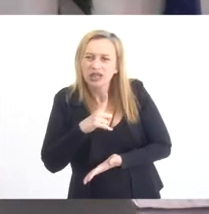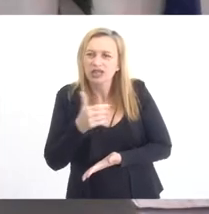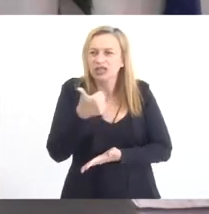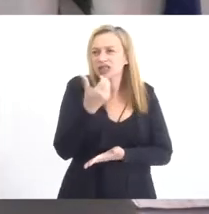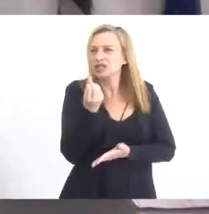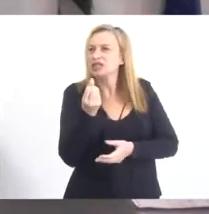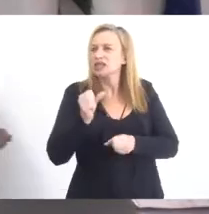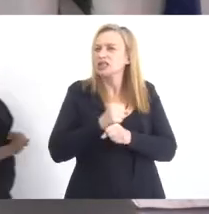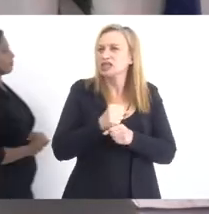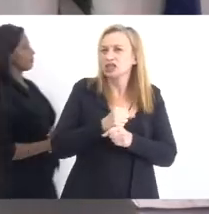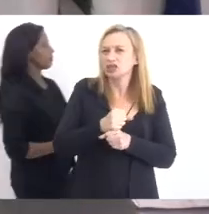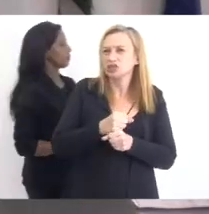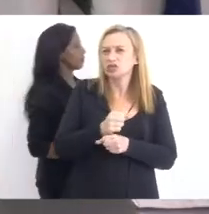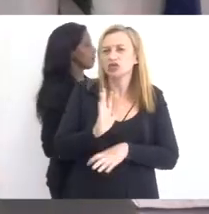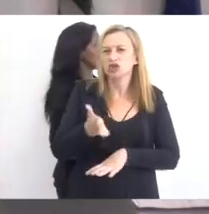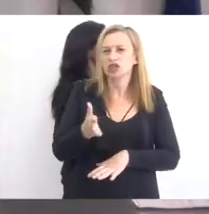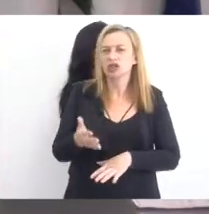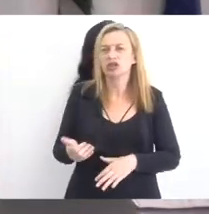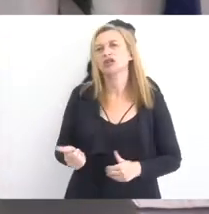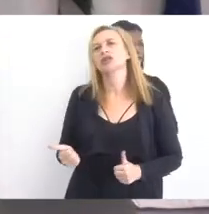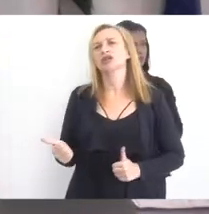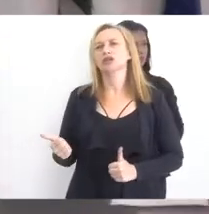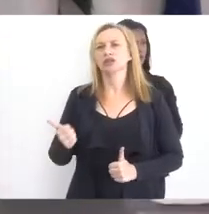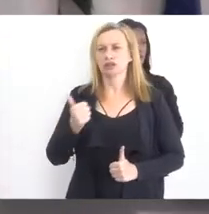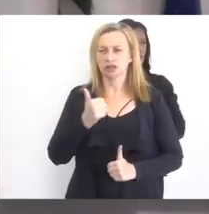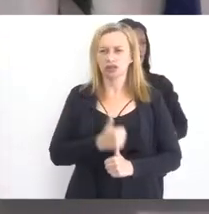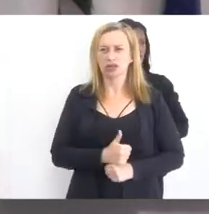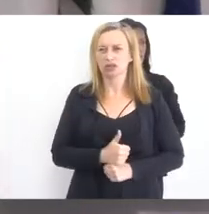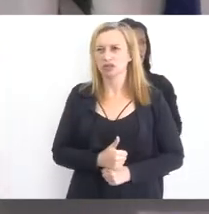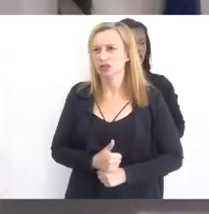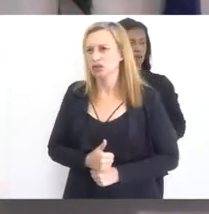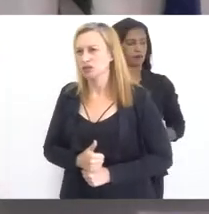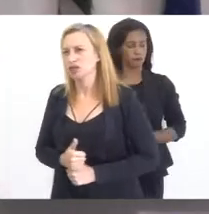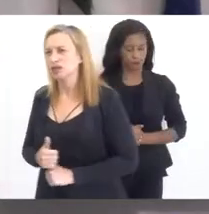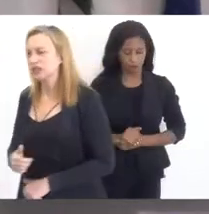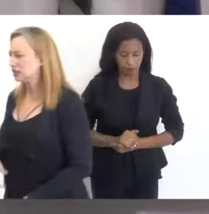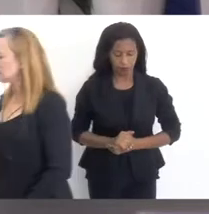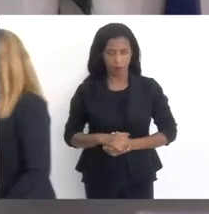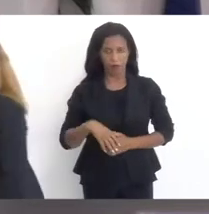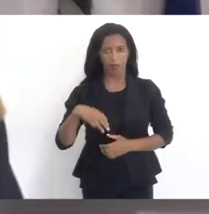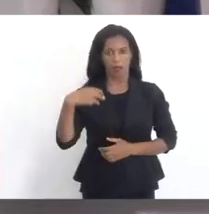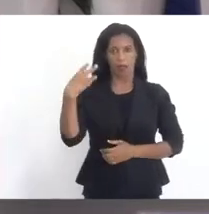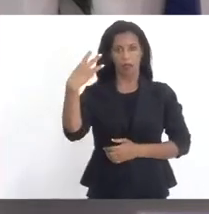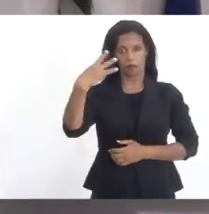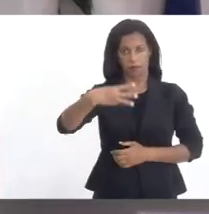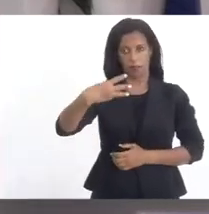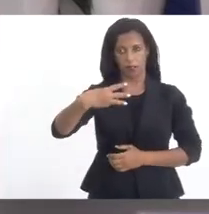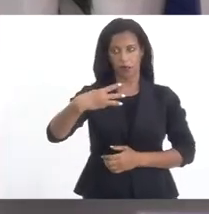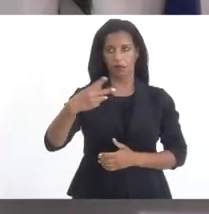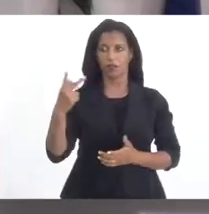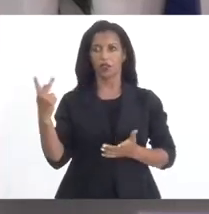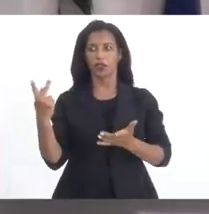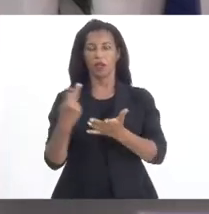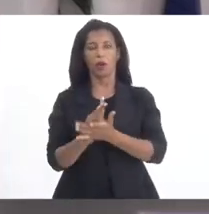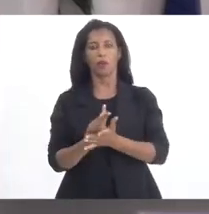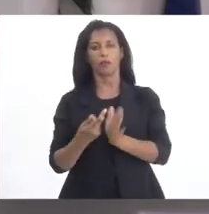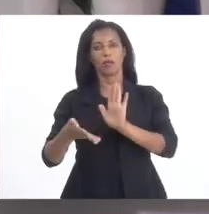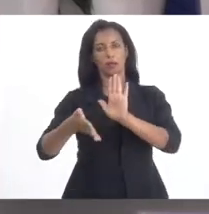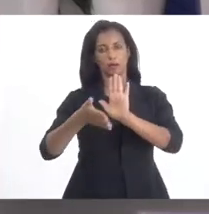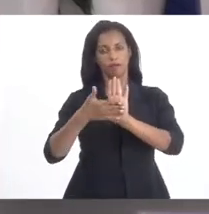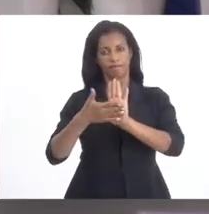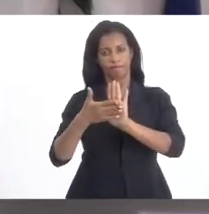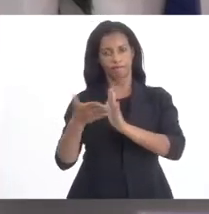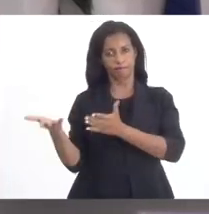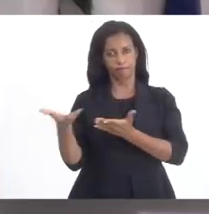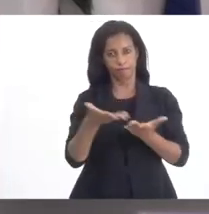anos de existência, se não me engano, essa é a terceira vez que essa proposta vem à tona. Né?